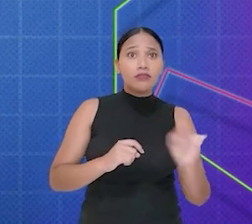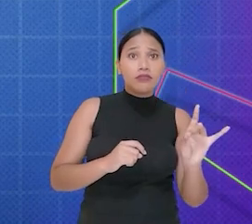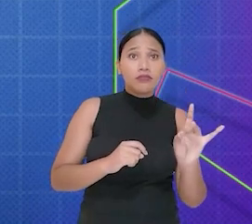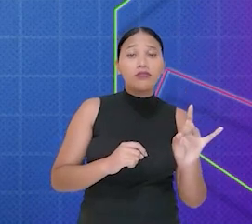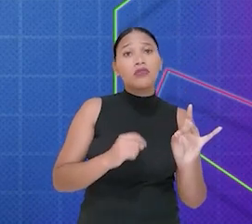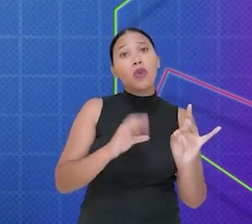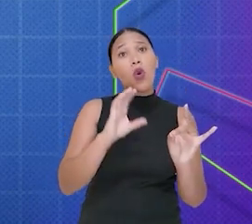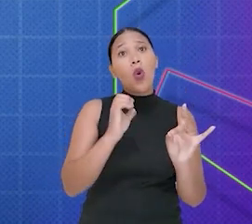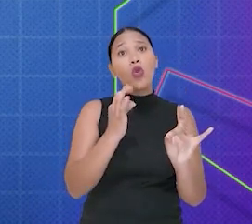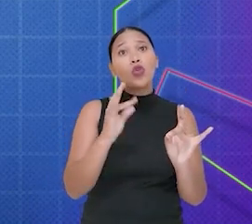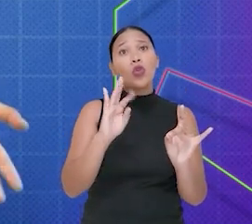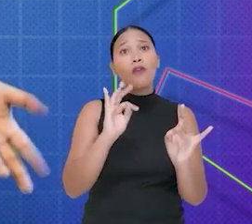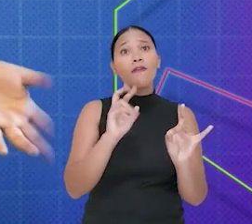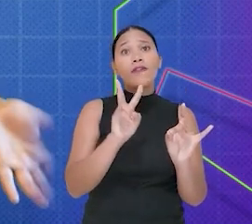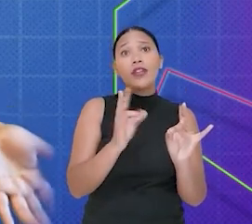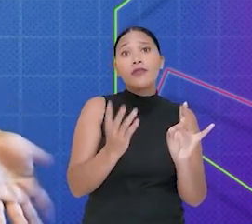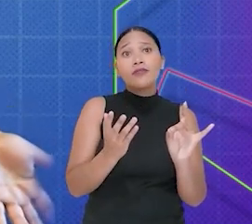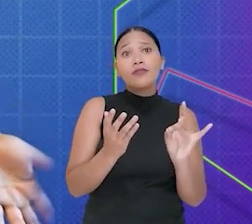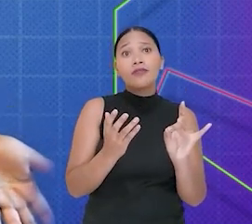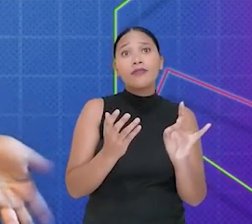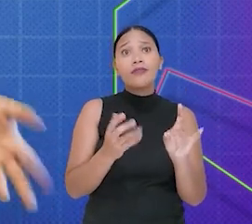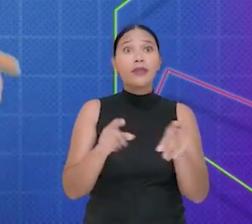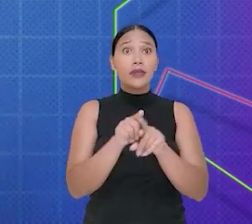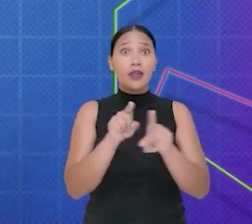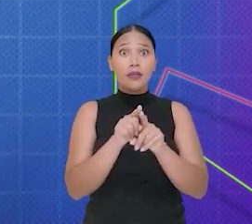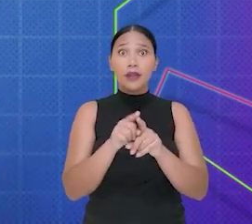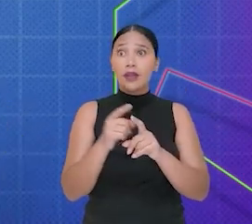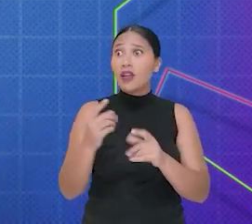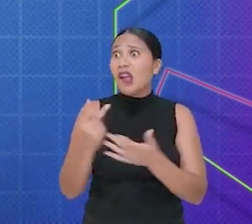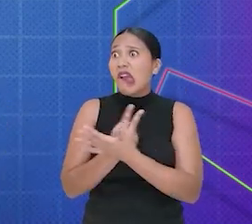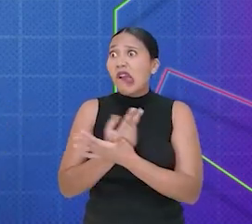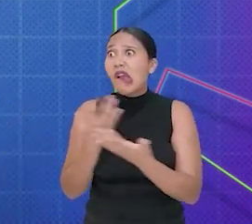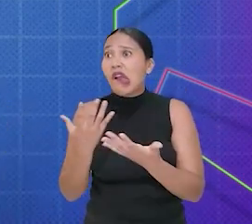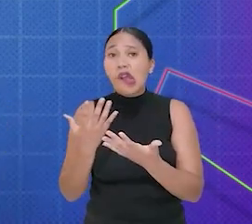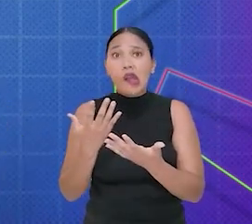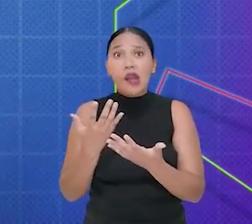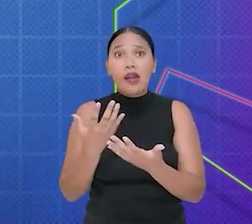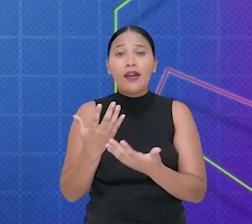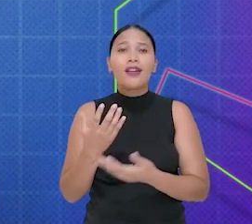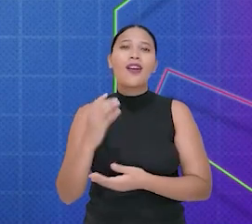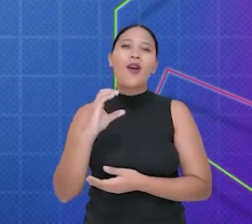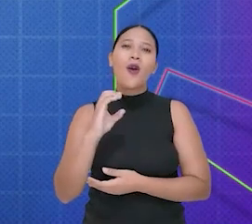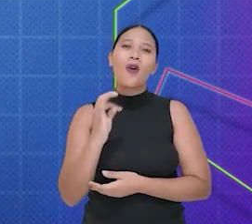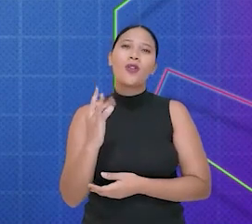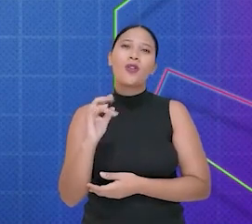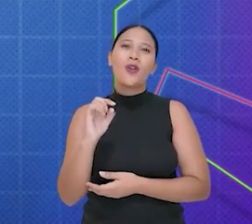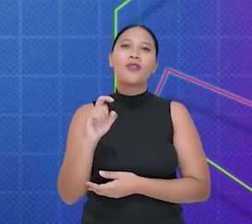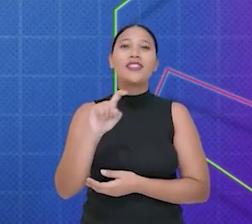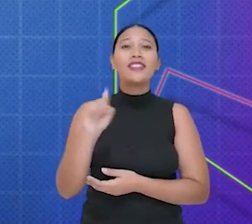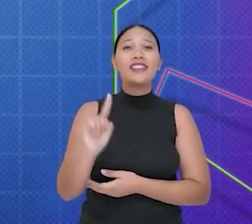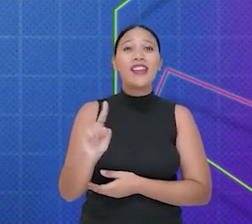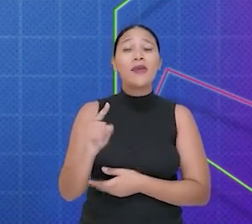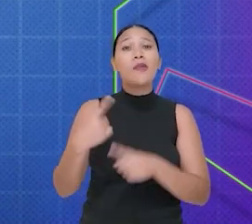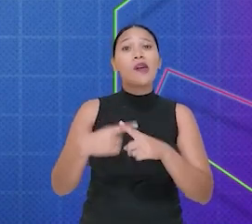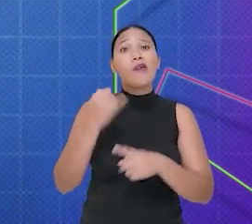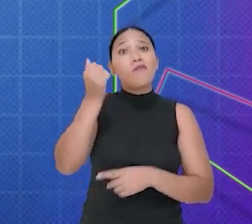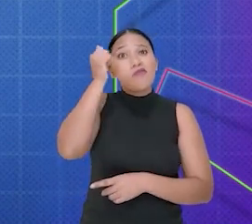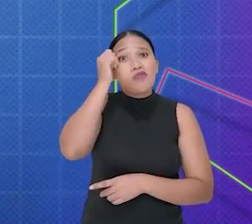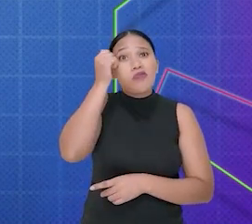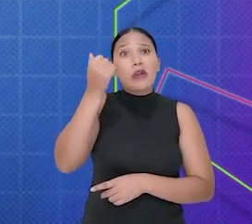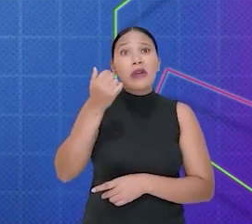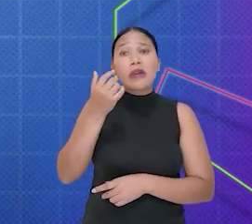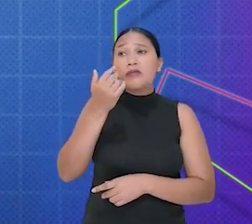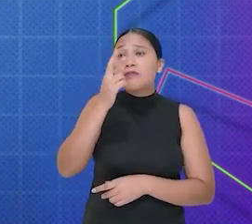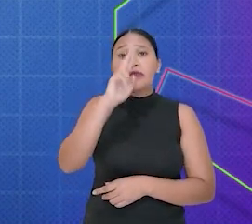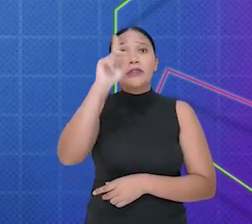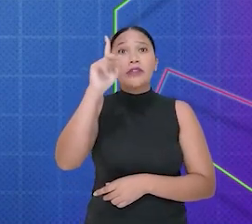cursor no novo local e colá-lo com Ctrl V. Desfazer a ultimação com Ctrl Z é útil quando você comete um erro ou